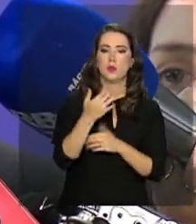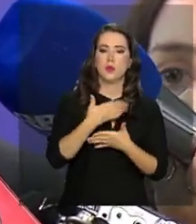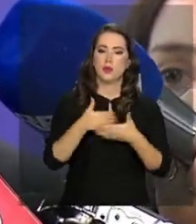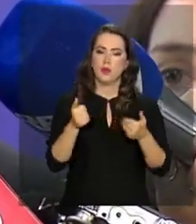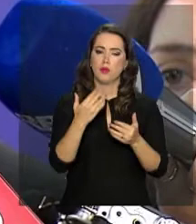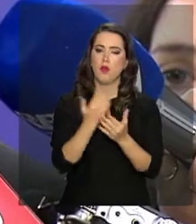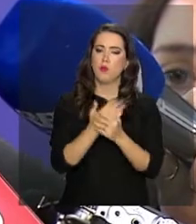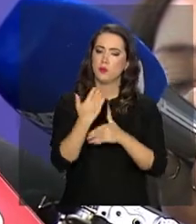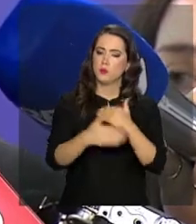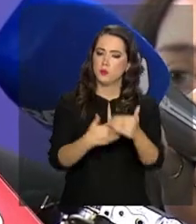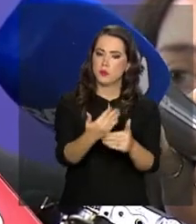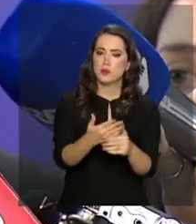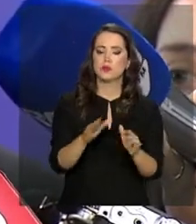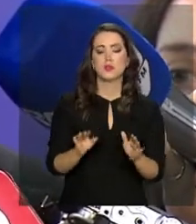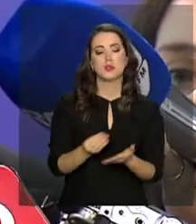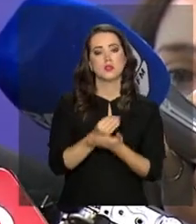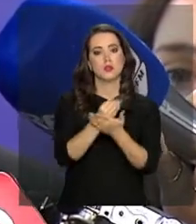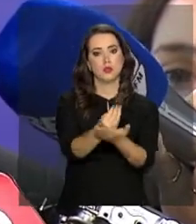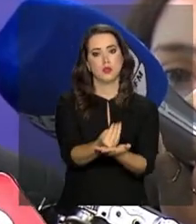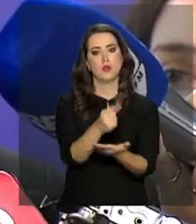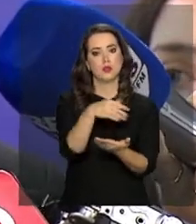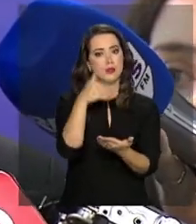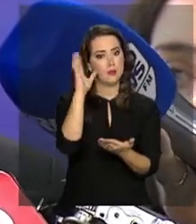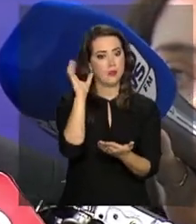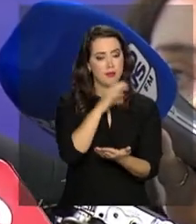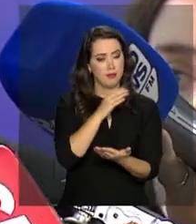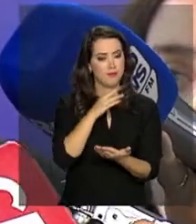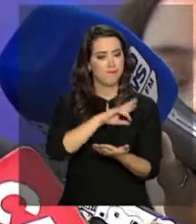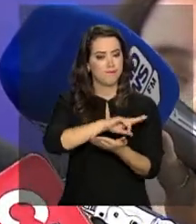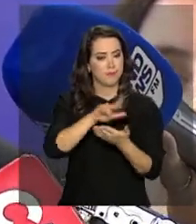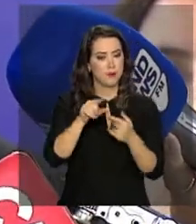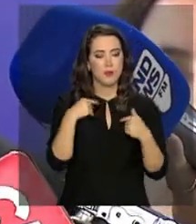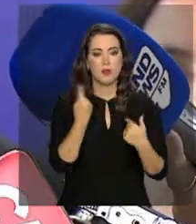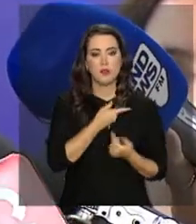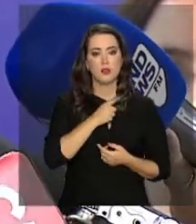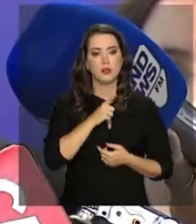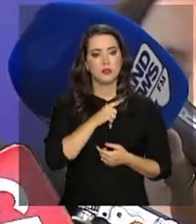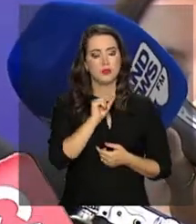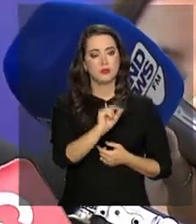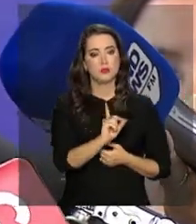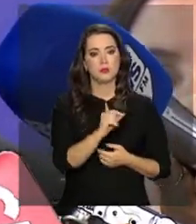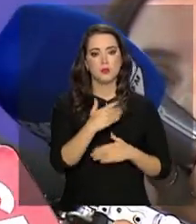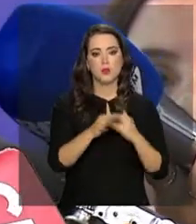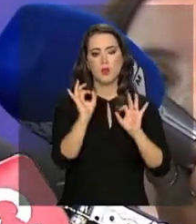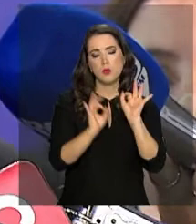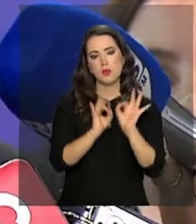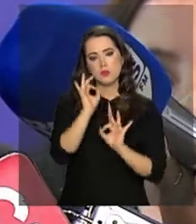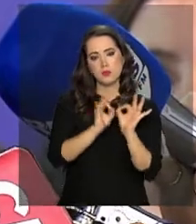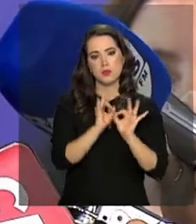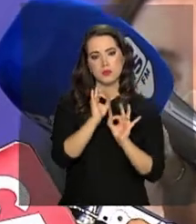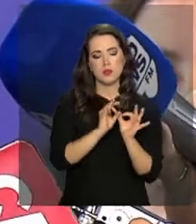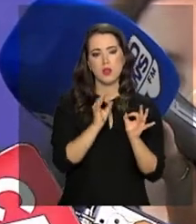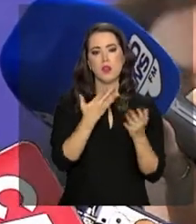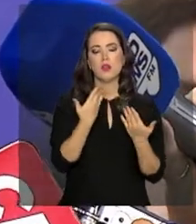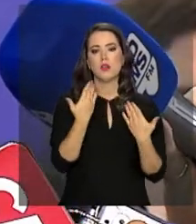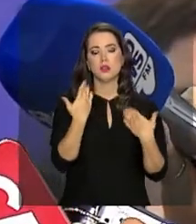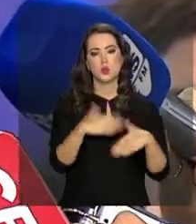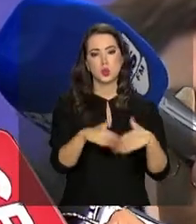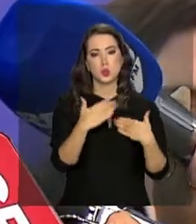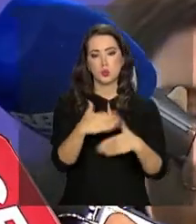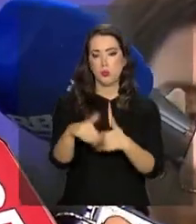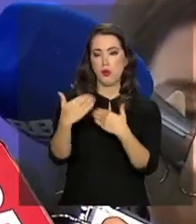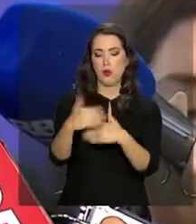e ofertar o revalida com maior freqüência para isso a gente está desenhando o modelo de acreditação de